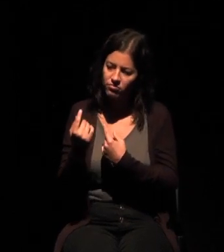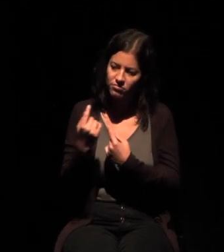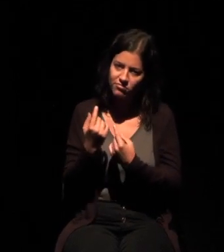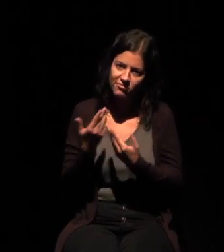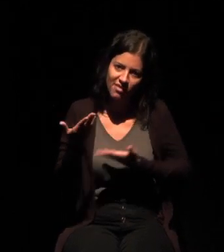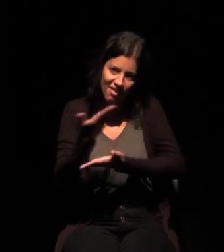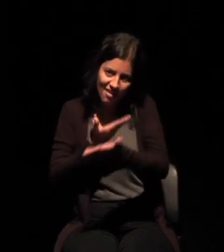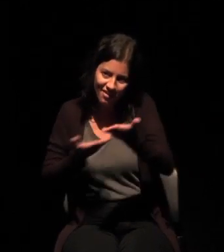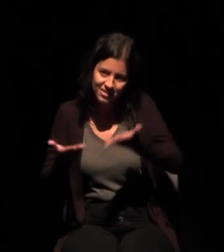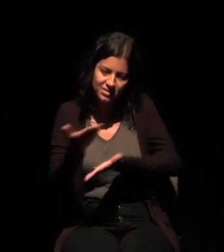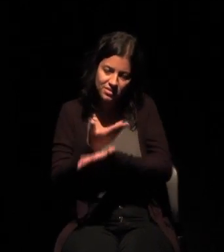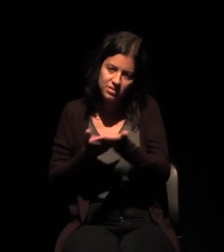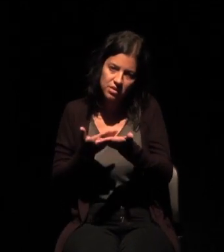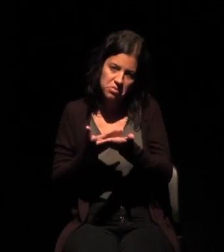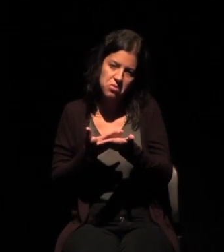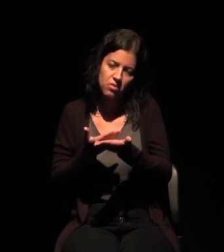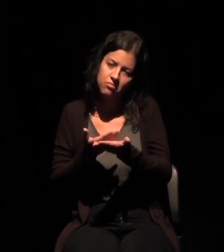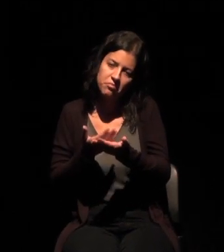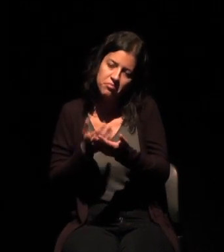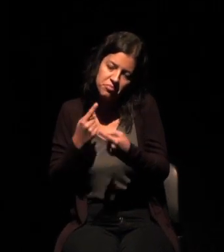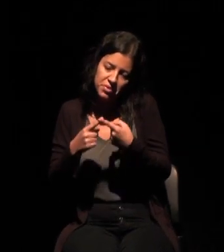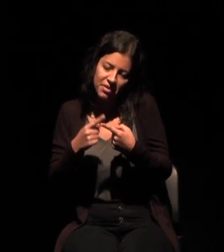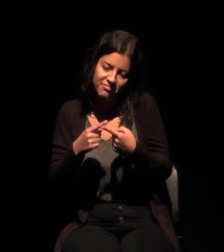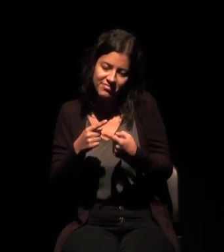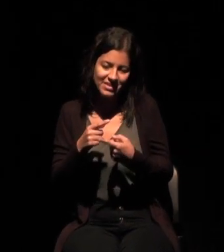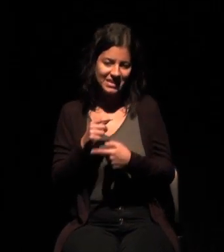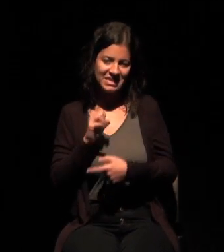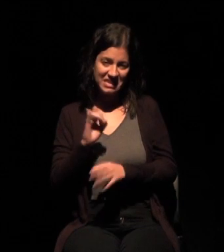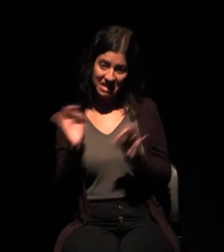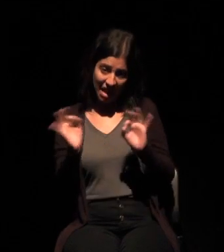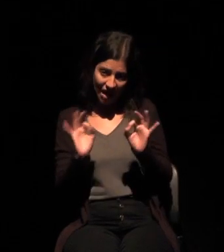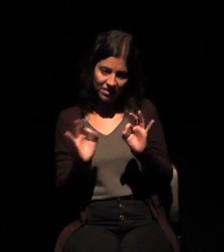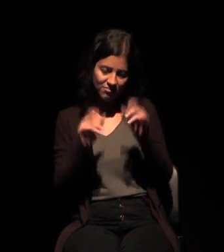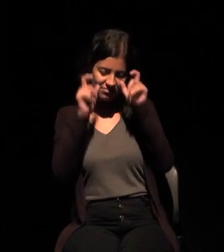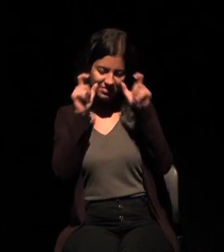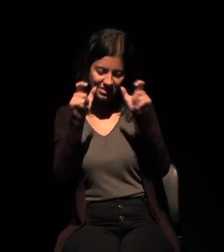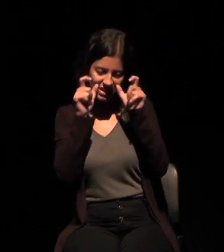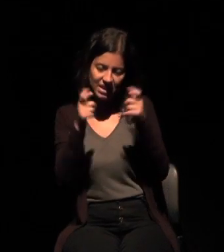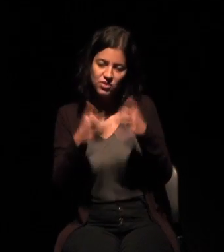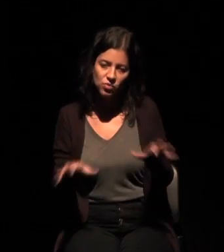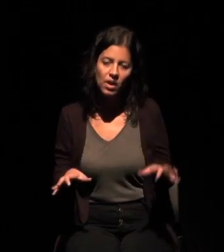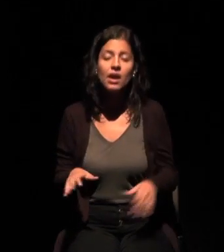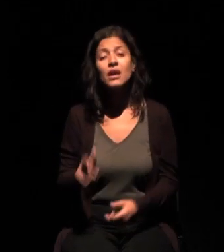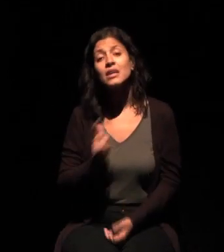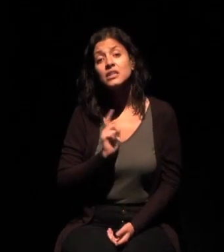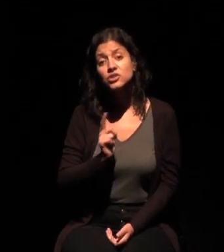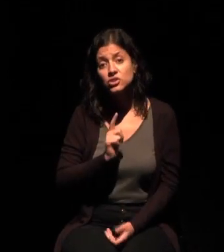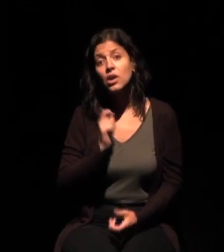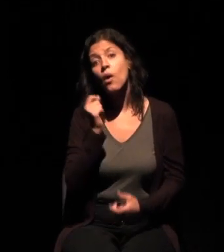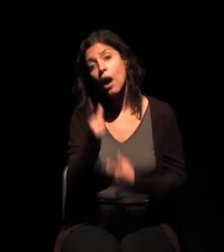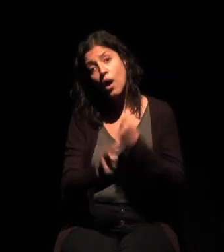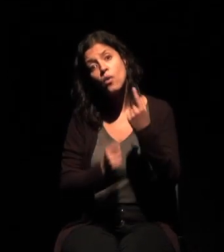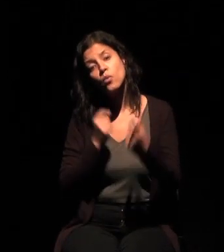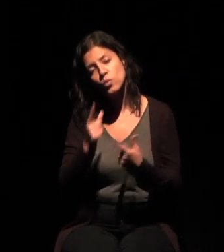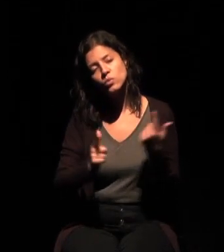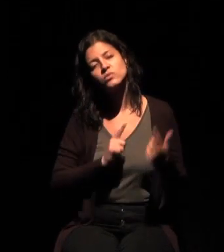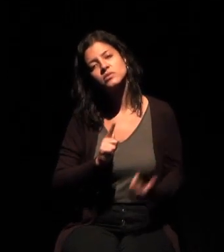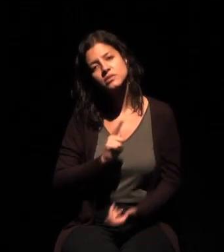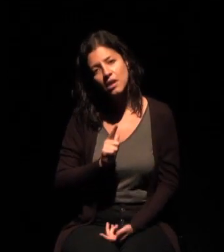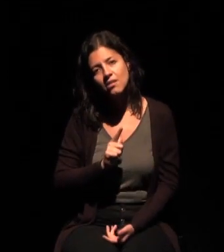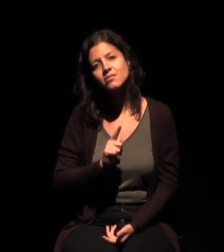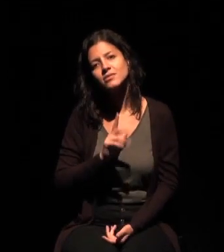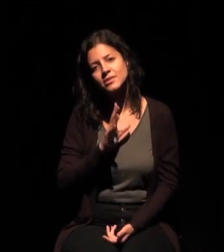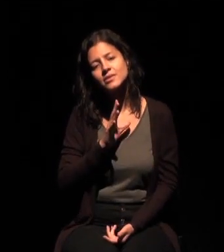não tinham interesse em trabalhar conosco muito e muitos outros a técnica criaram muitas resistências portanto isso tem sido um trabalho